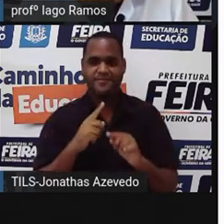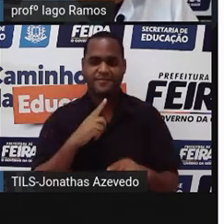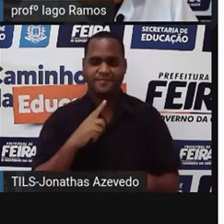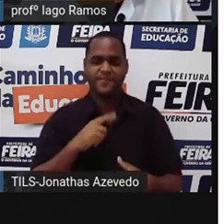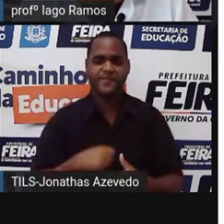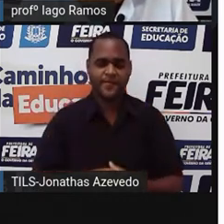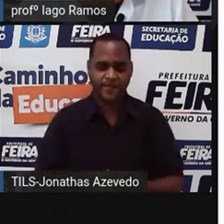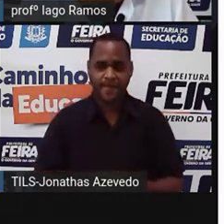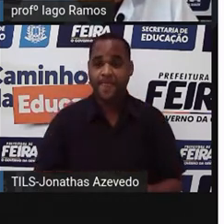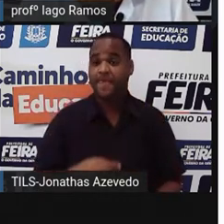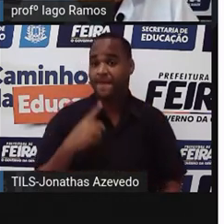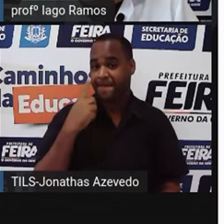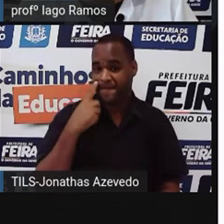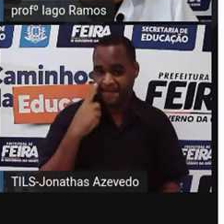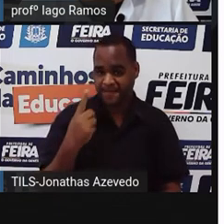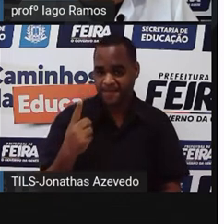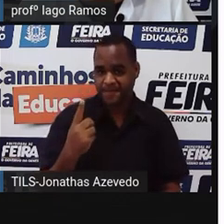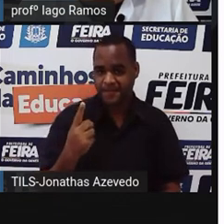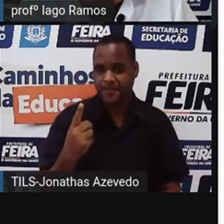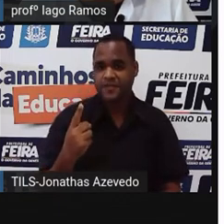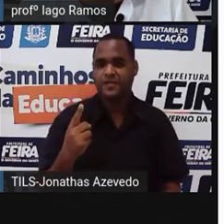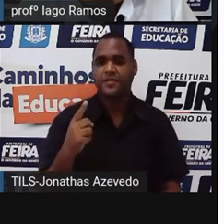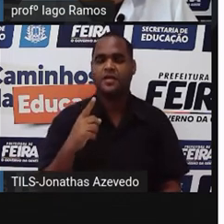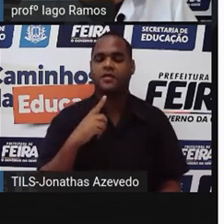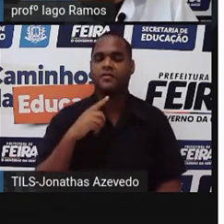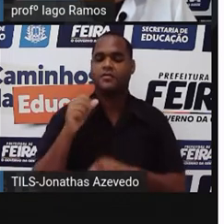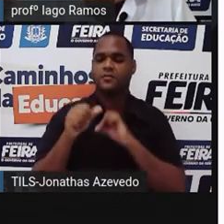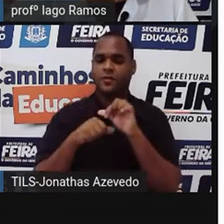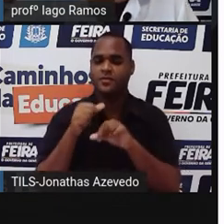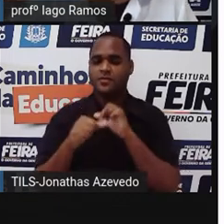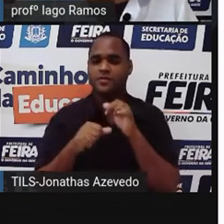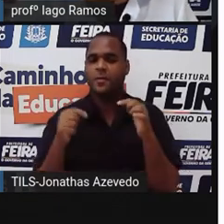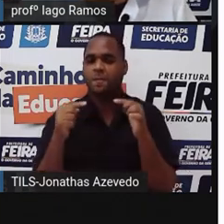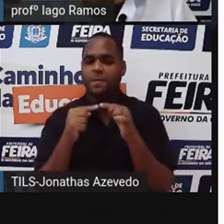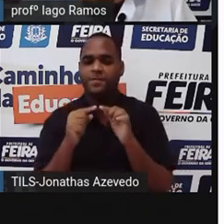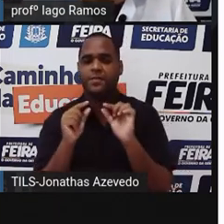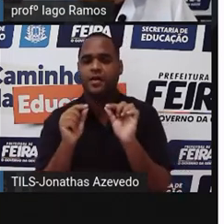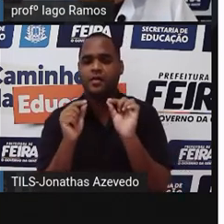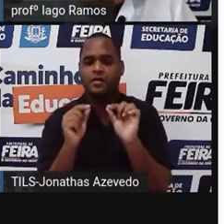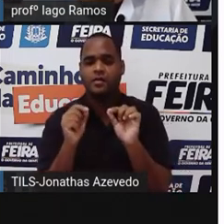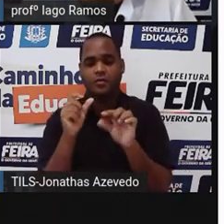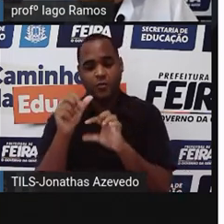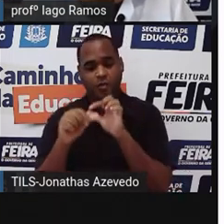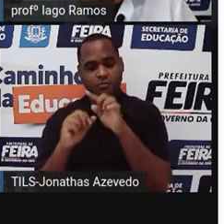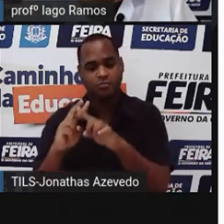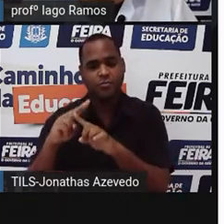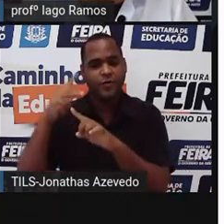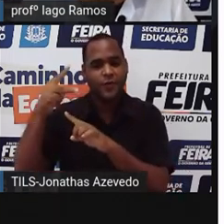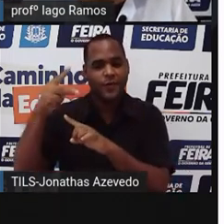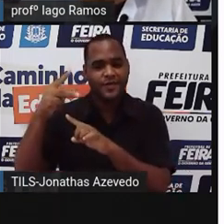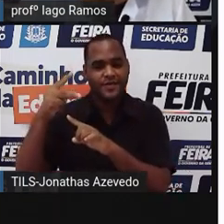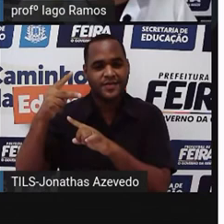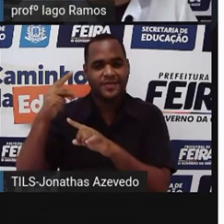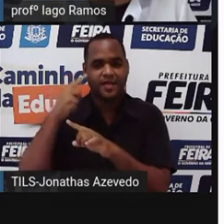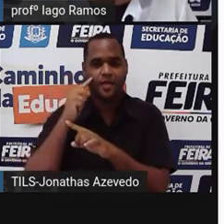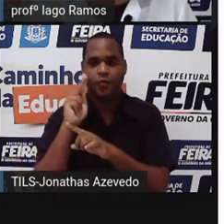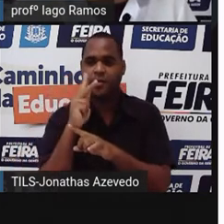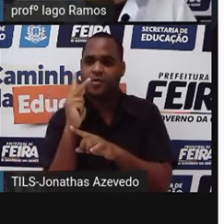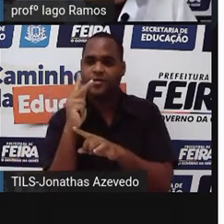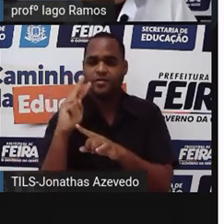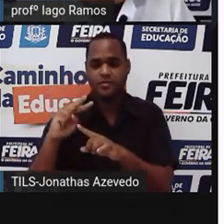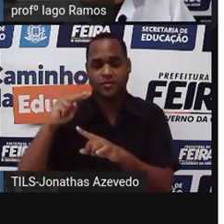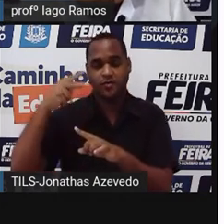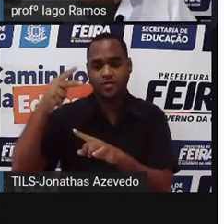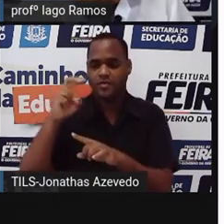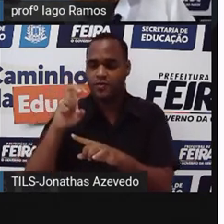E aí, ó, se eu pegar essa hipotenusa e elevar a 2, né? 5, no caso vai ficar 5